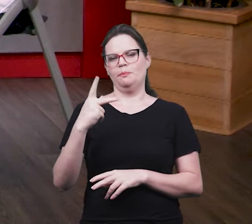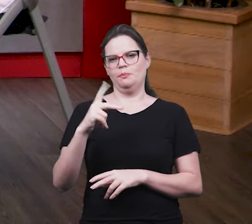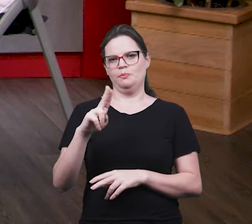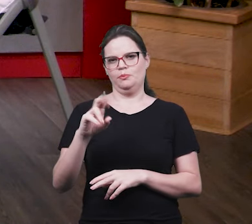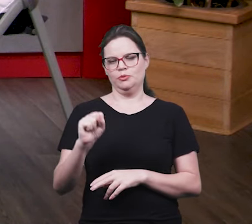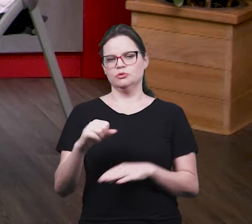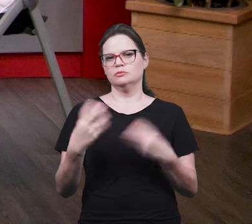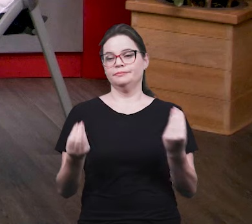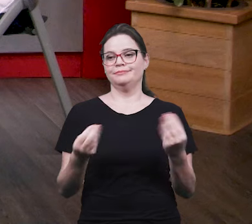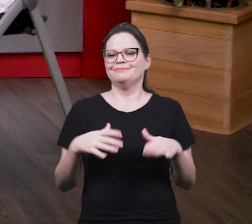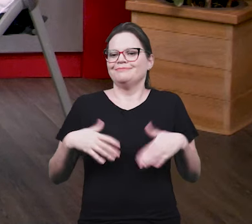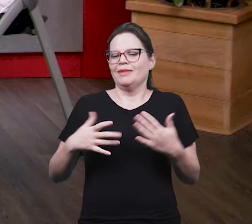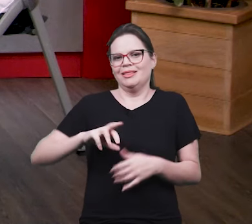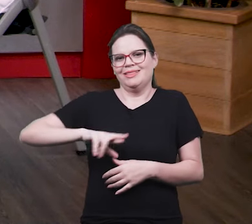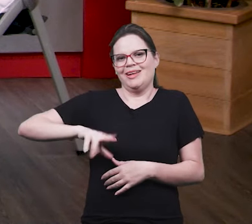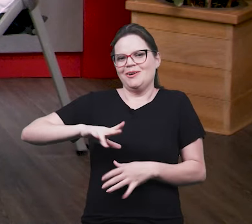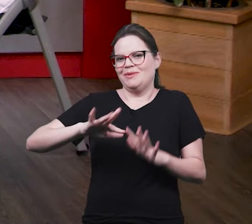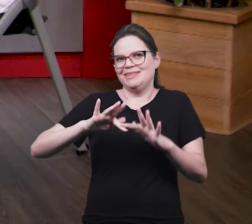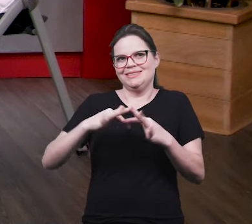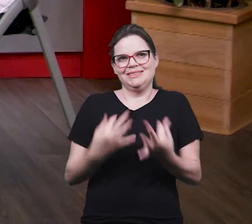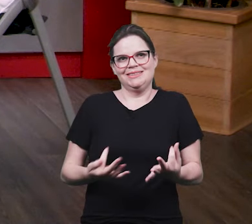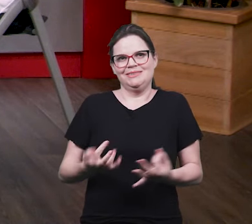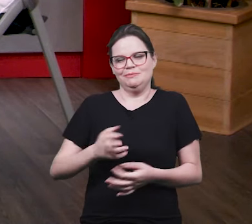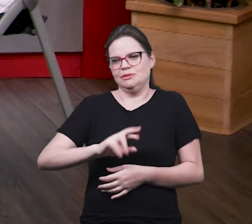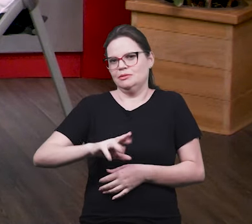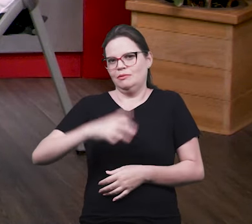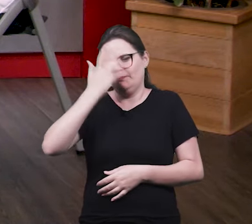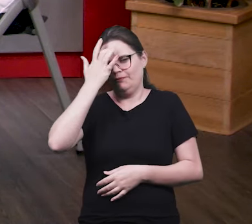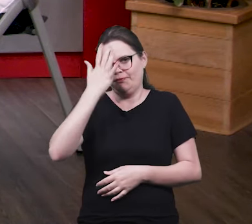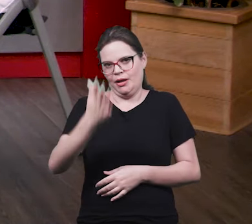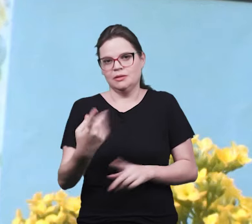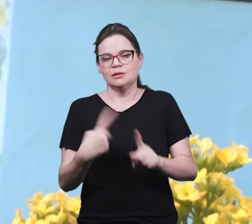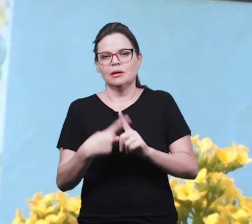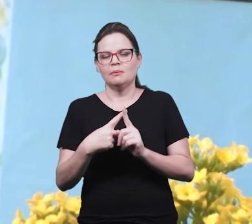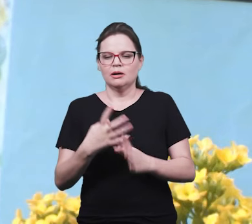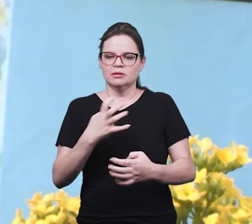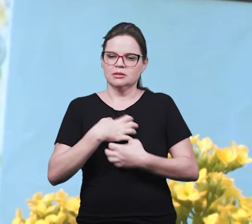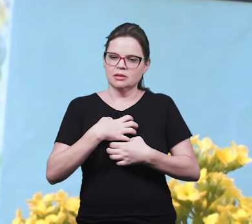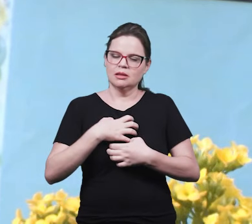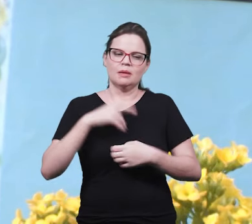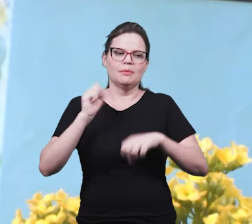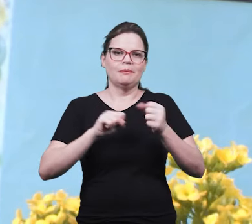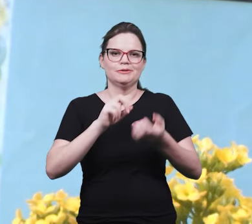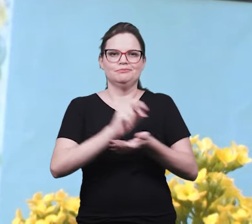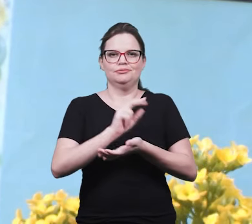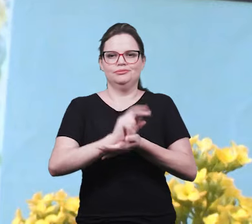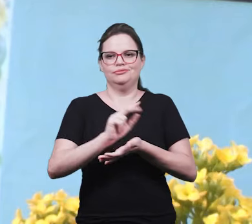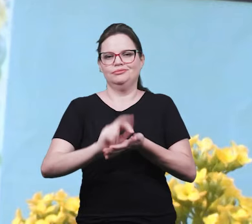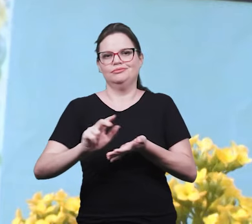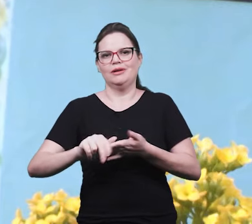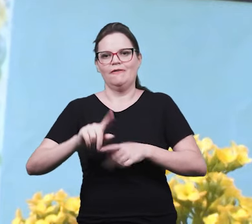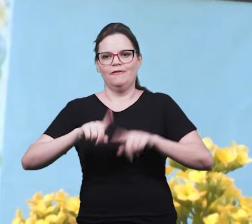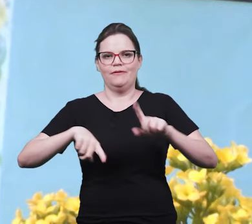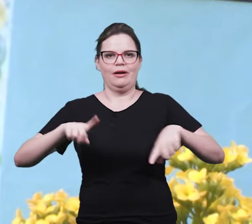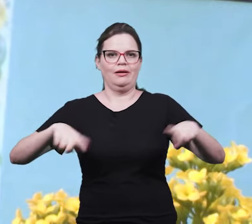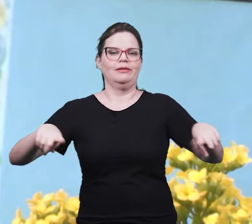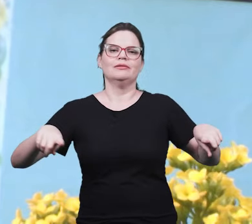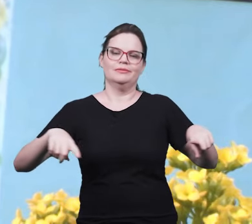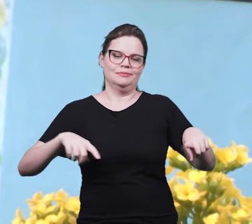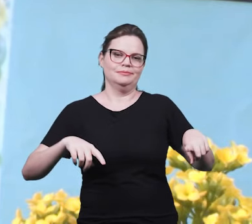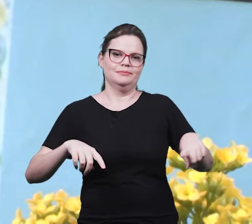diagnóstico para o lúpus não é tão simples, porque os sintomas podem variar muito de pessoa para